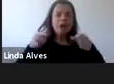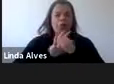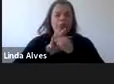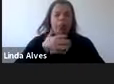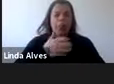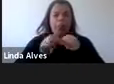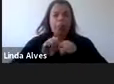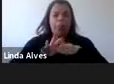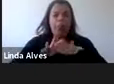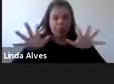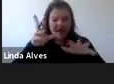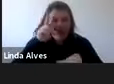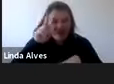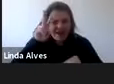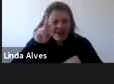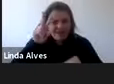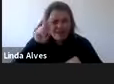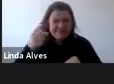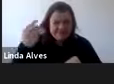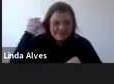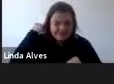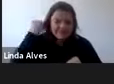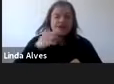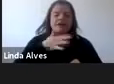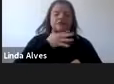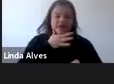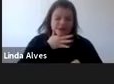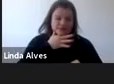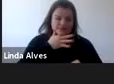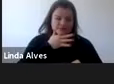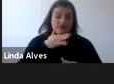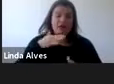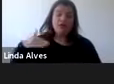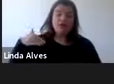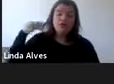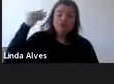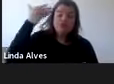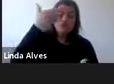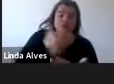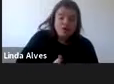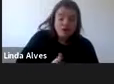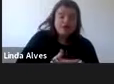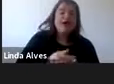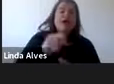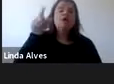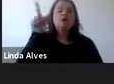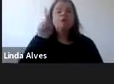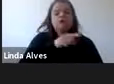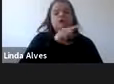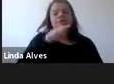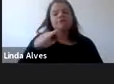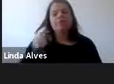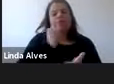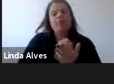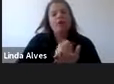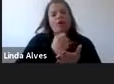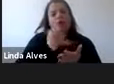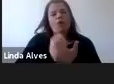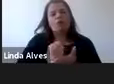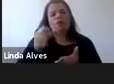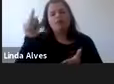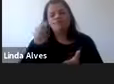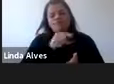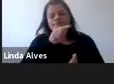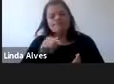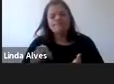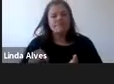Covid. E aí, por causa disso, precisou-se de suspender essa assinatura desse